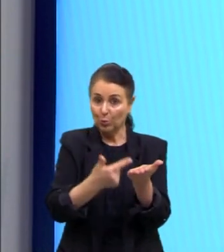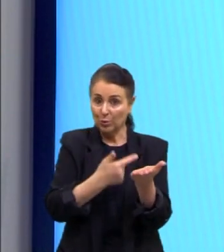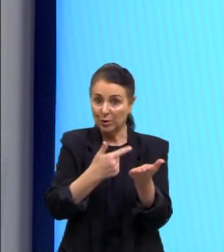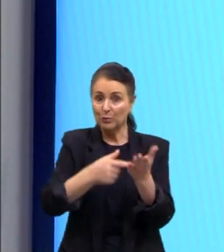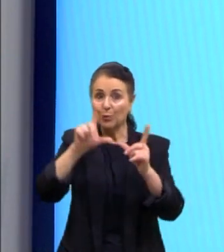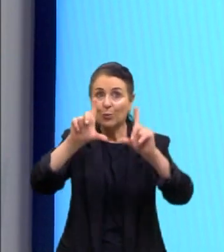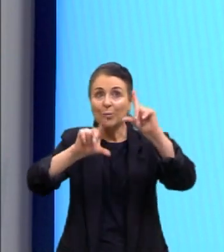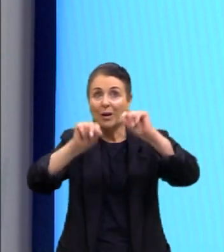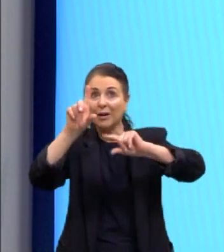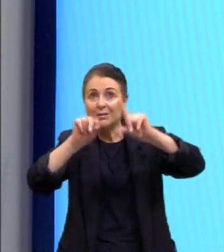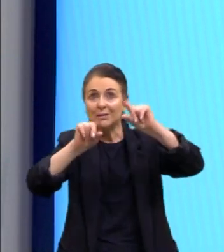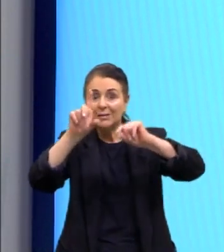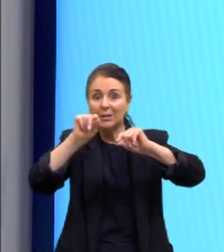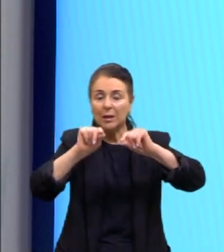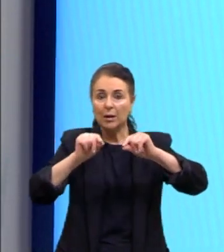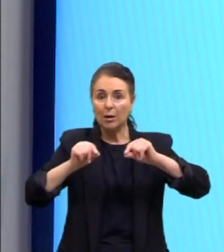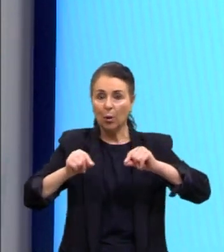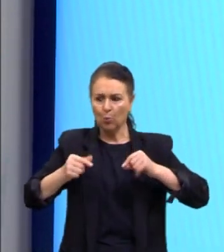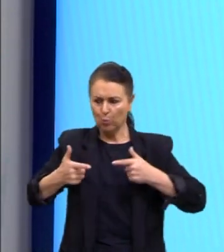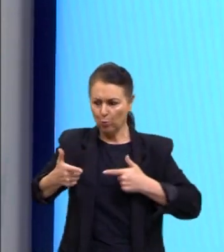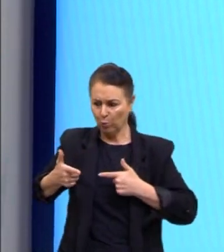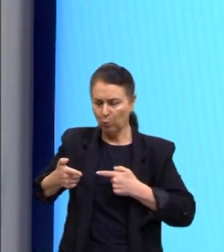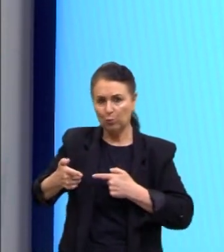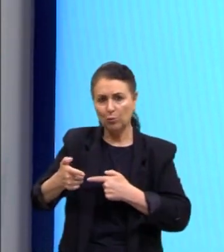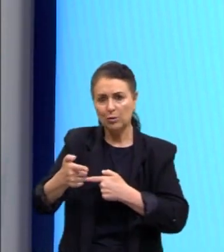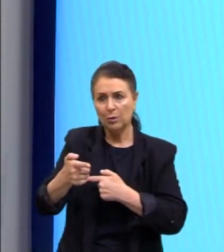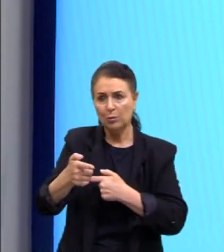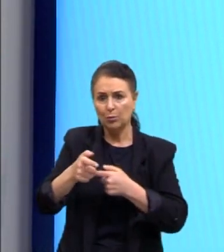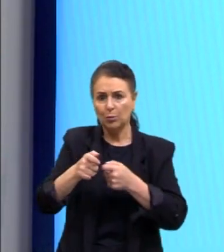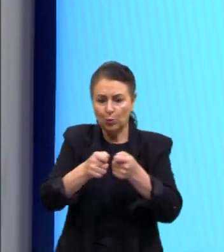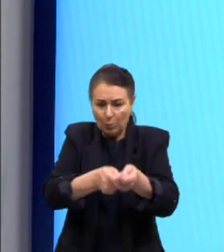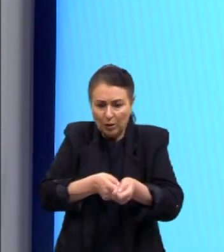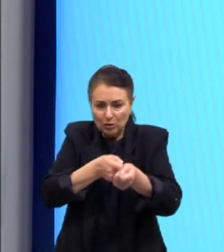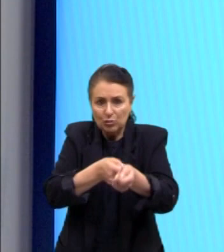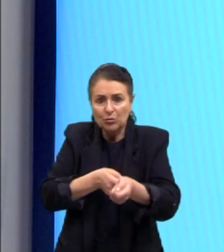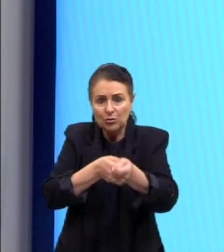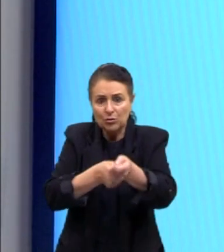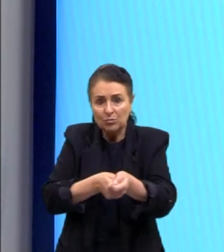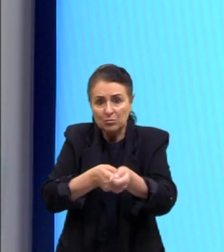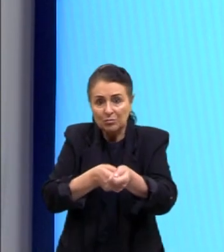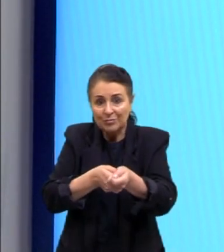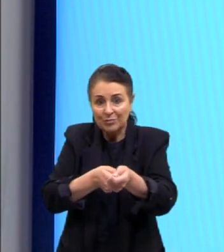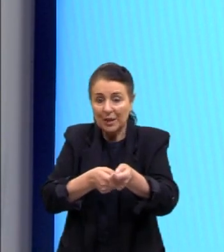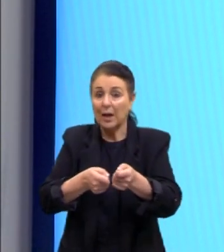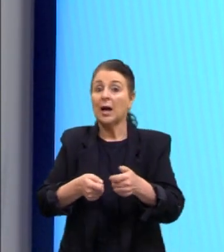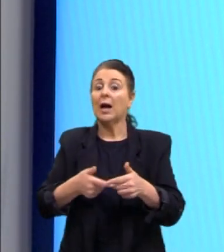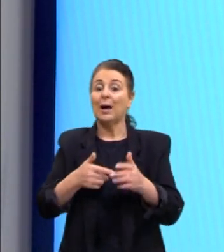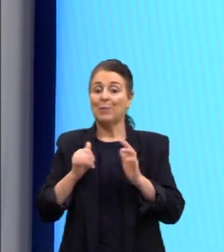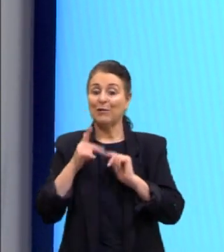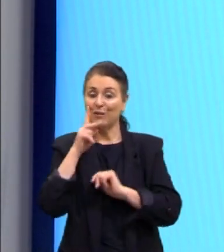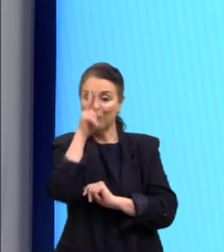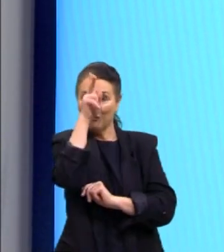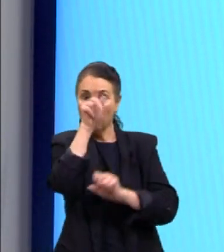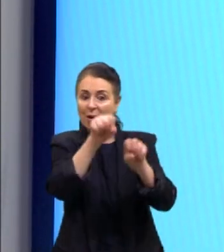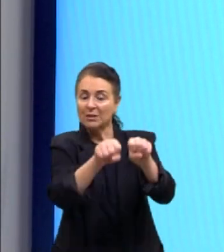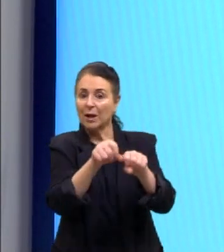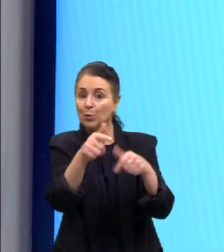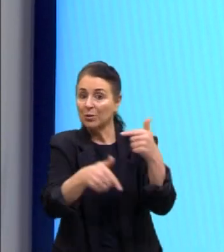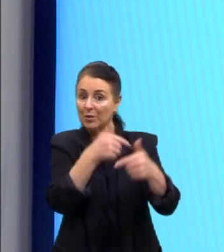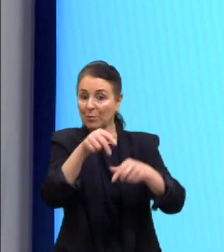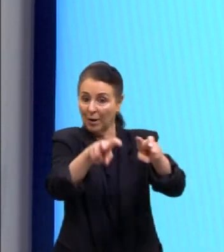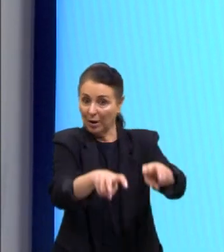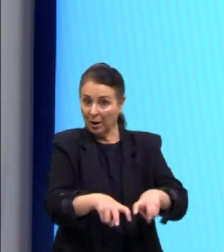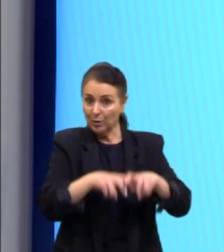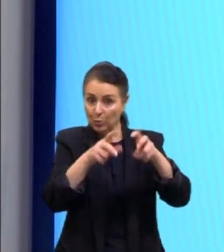Estrela um fuzil e uma enxada então a enxada mostrando a força dos Camponeses o fuzil